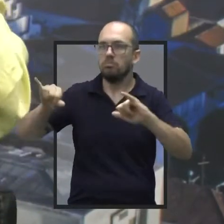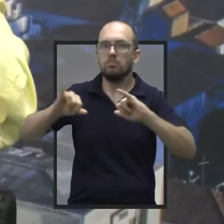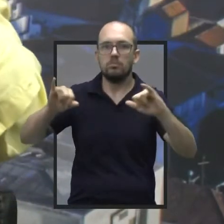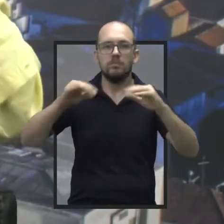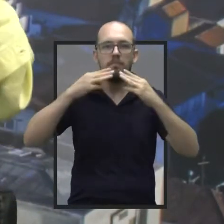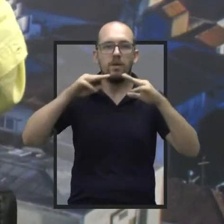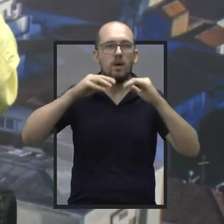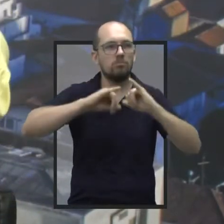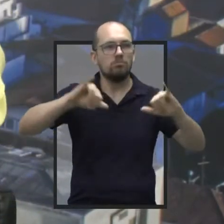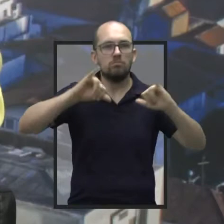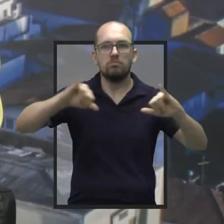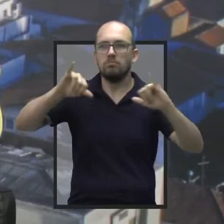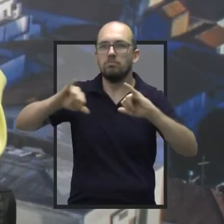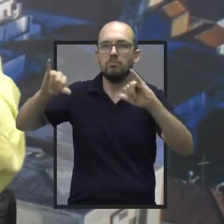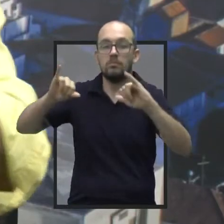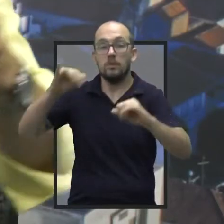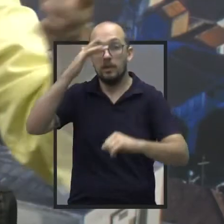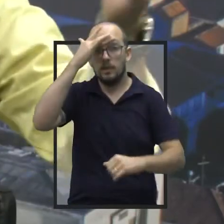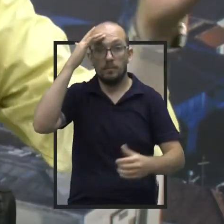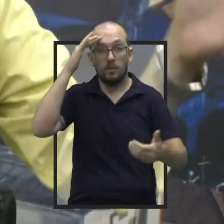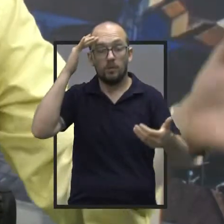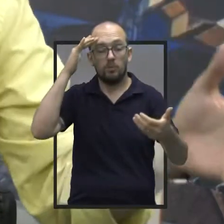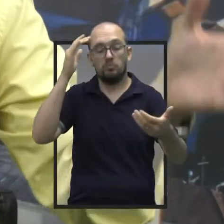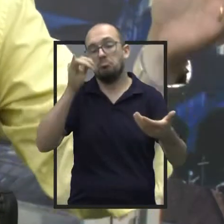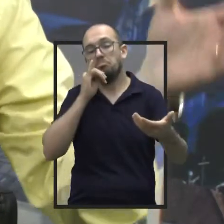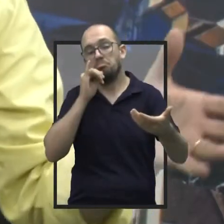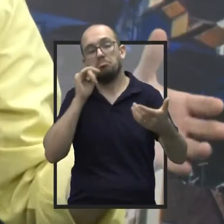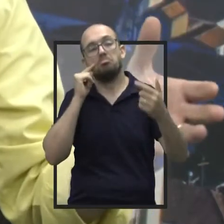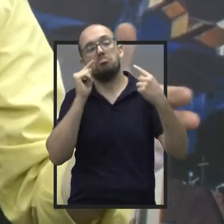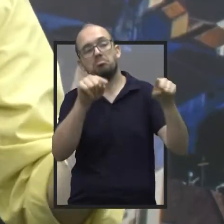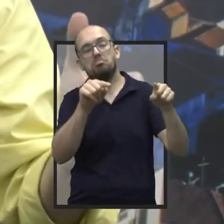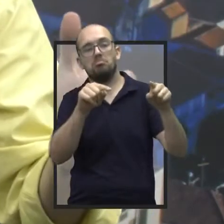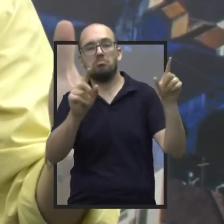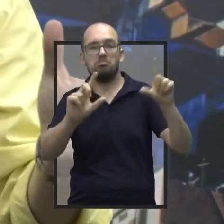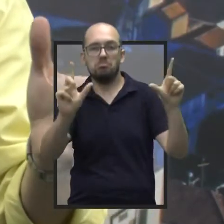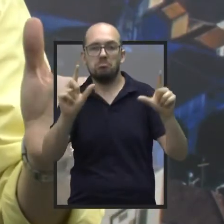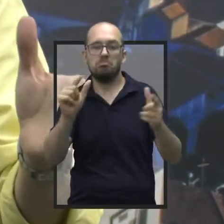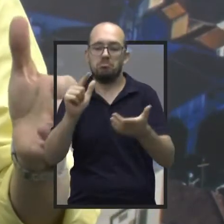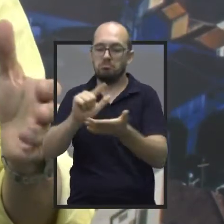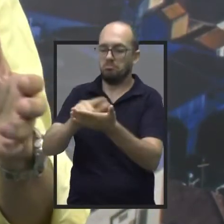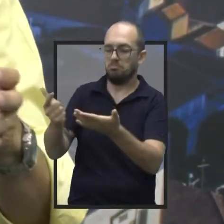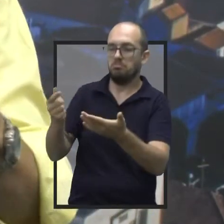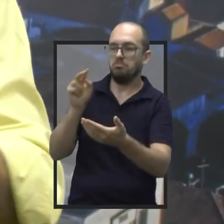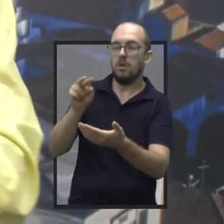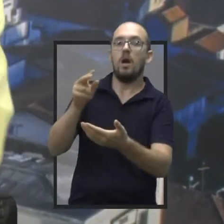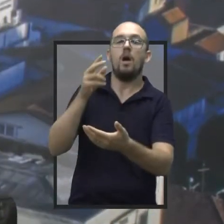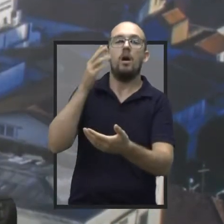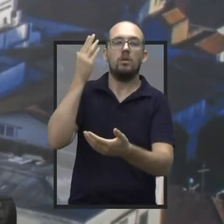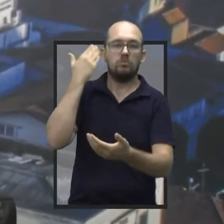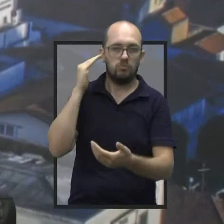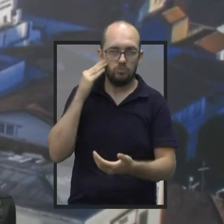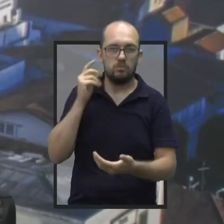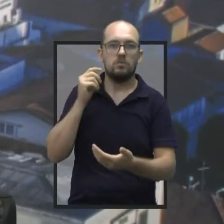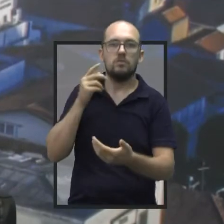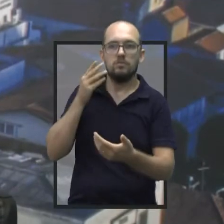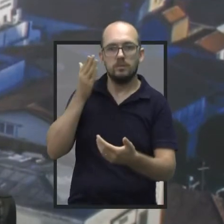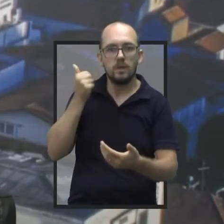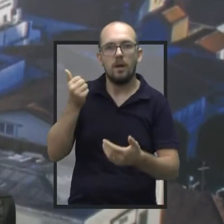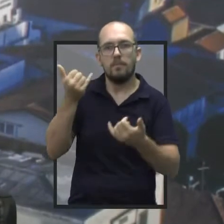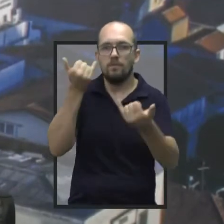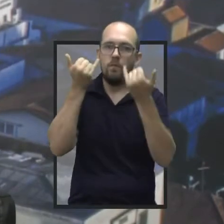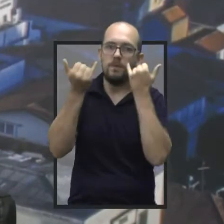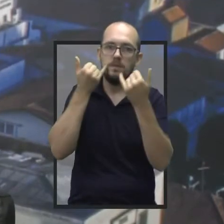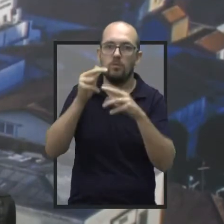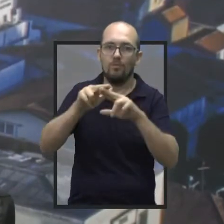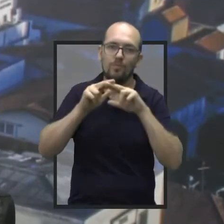vai alertar as pessoas que estão em débito com tributos para usar esse benefício que existe agora,